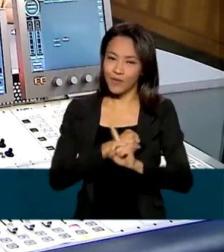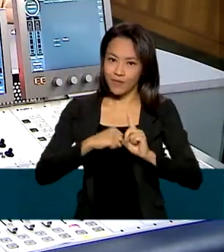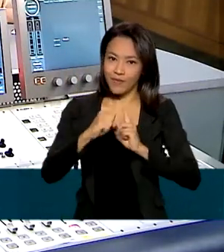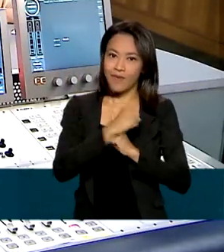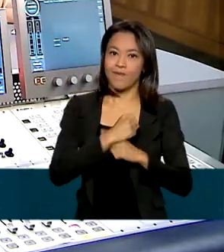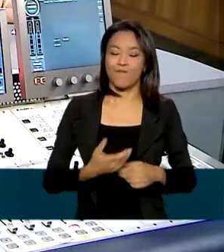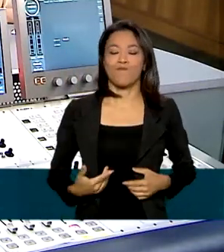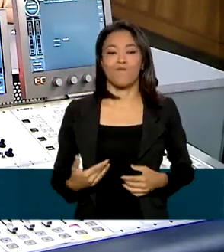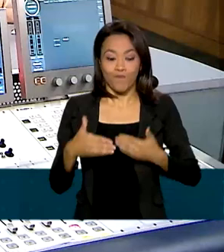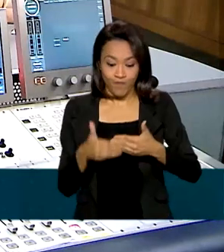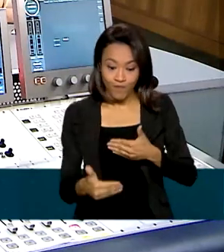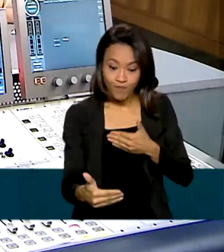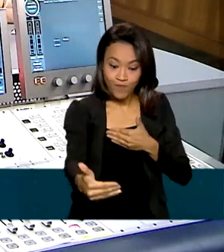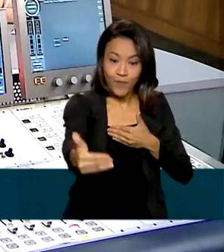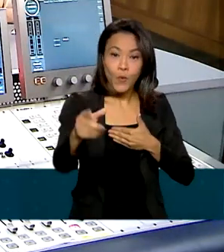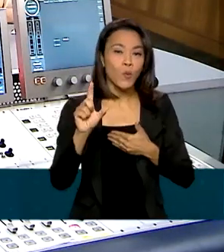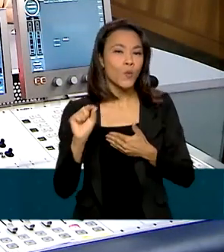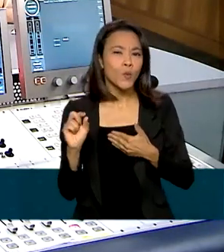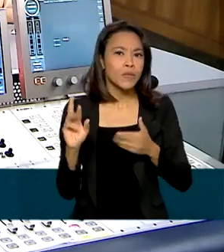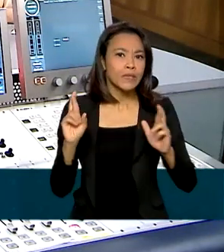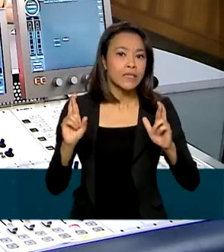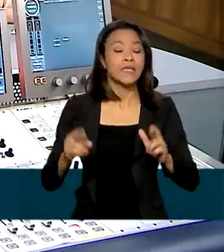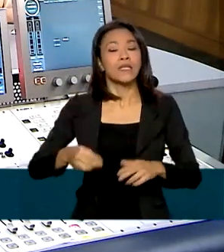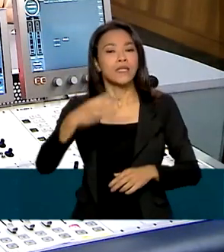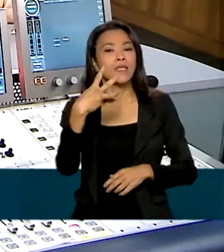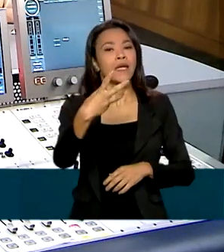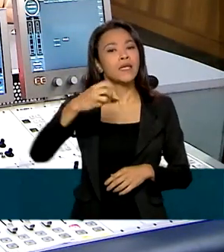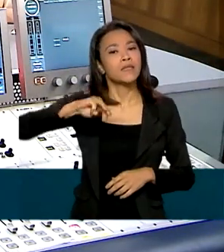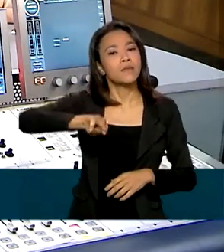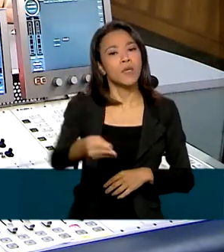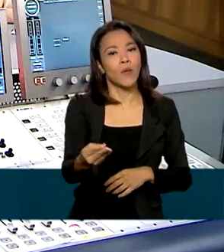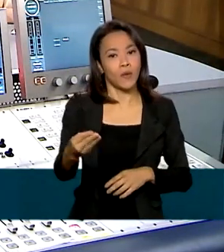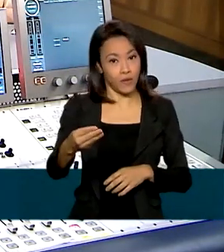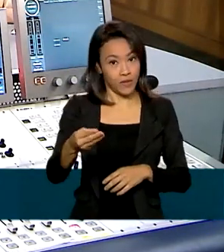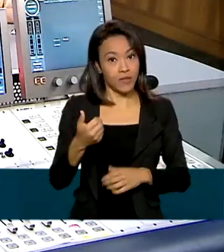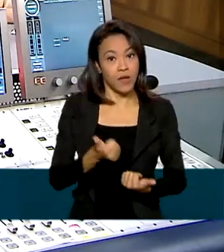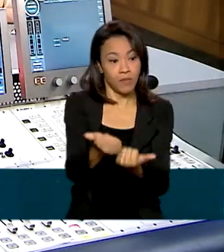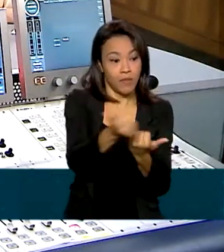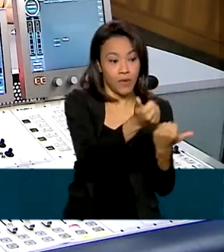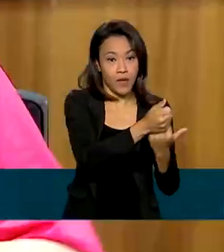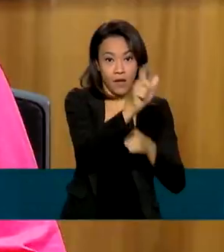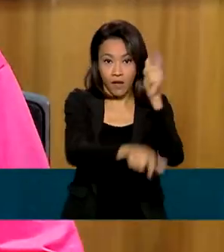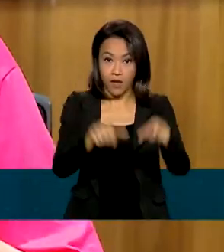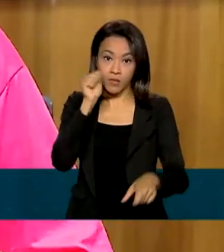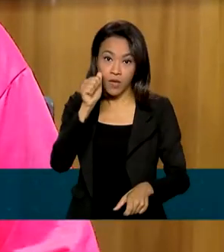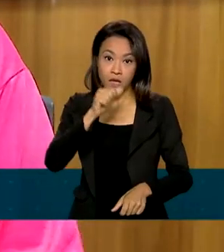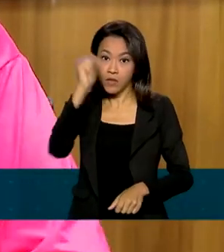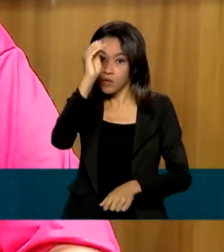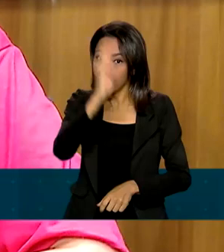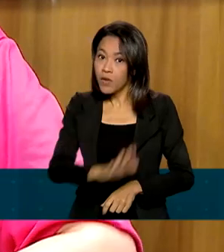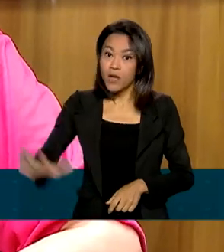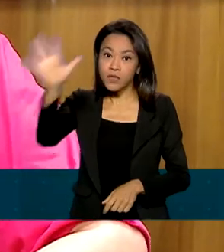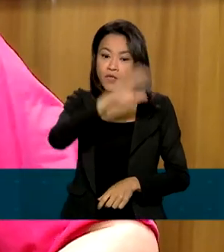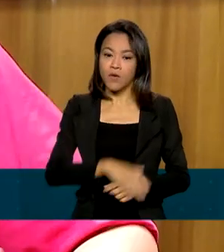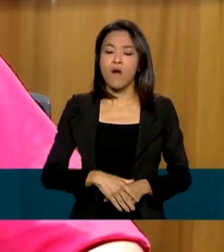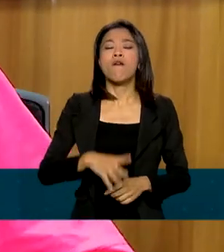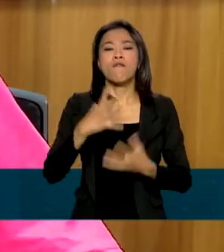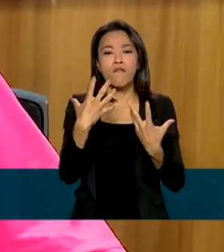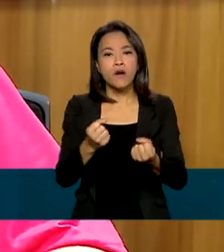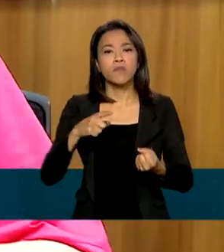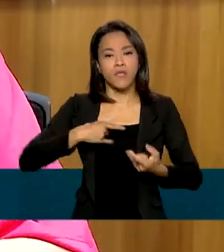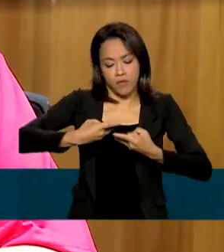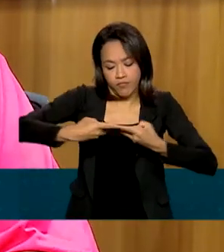a expectativa é atender 3 milhões de beneficiários em todo o país dente